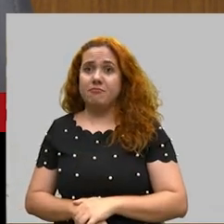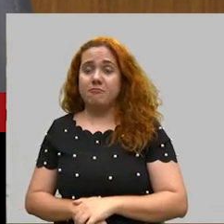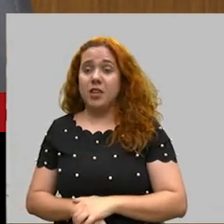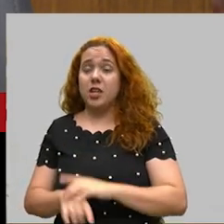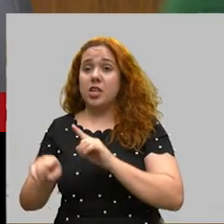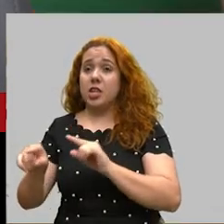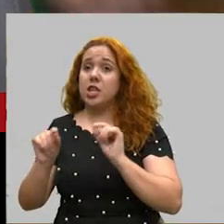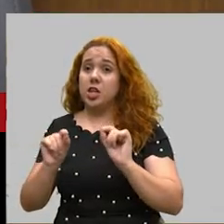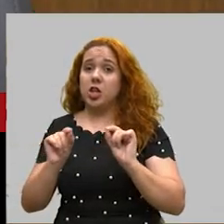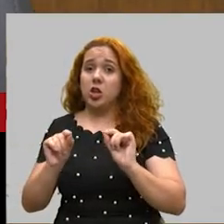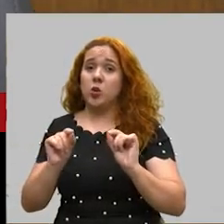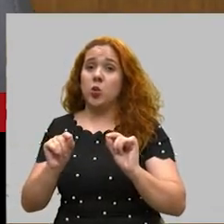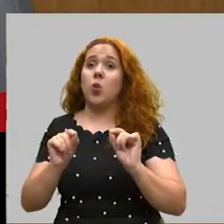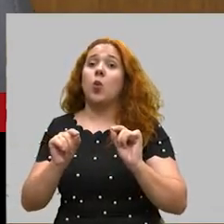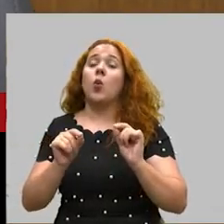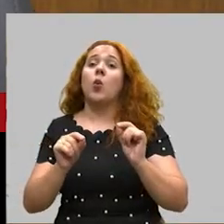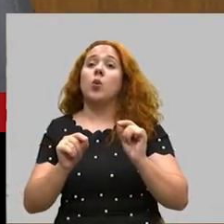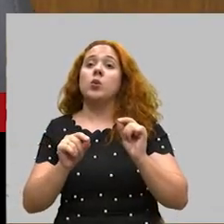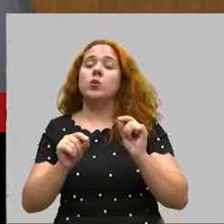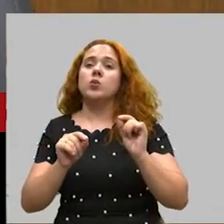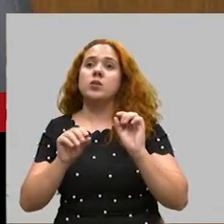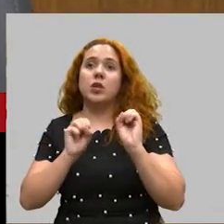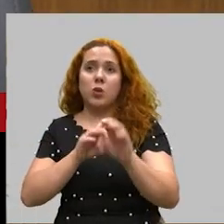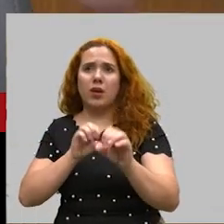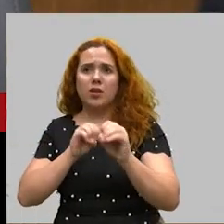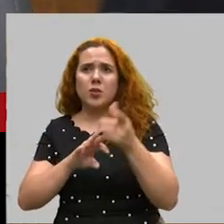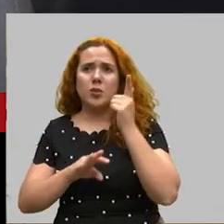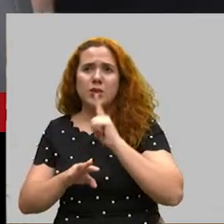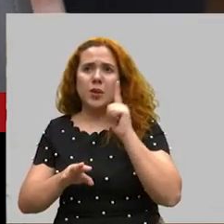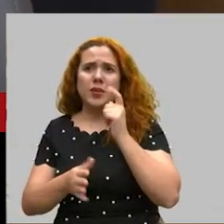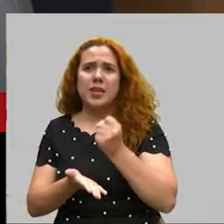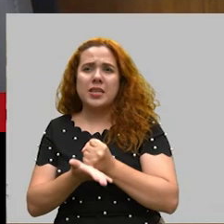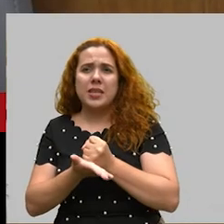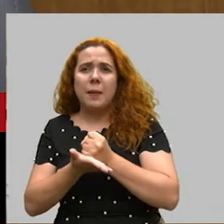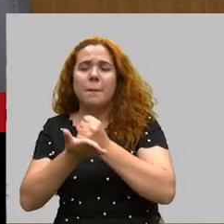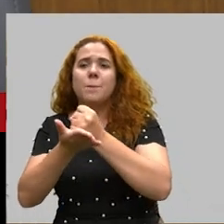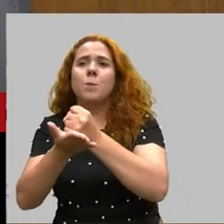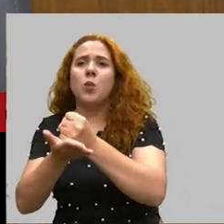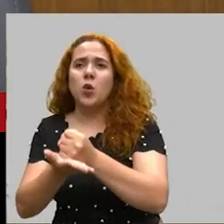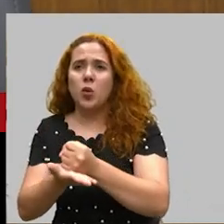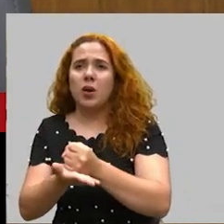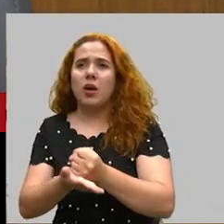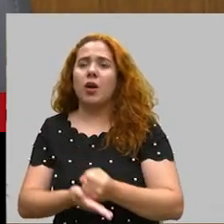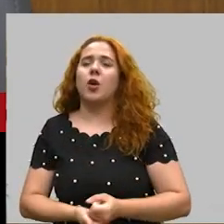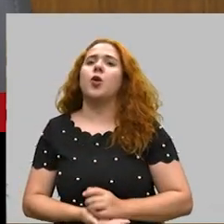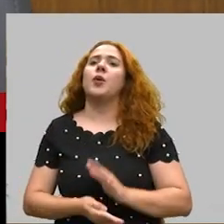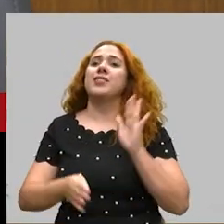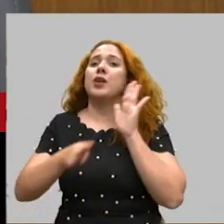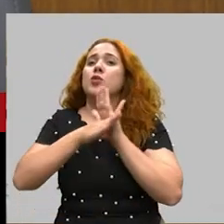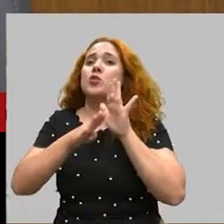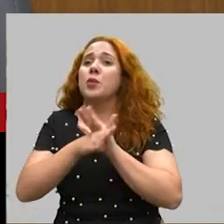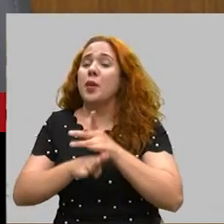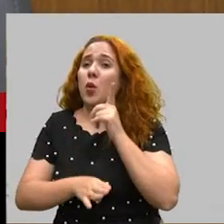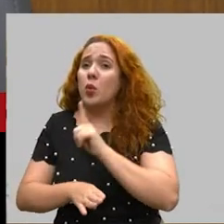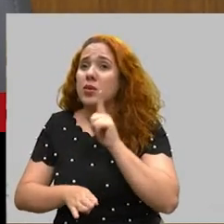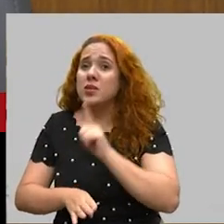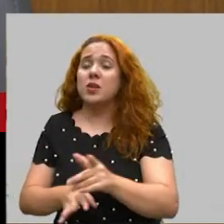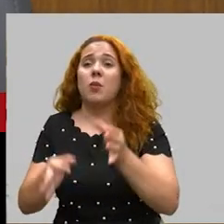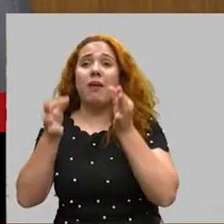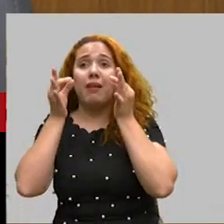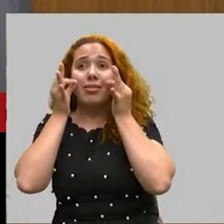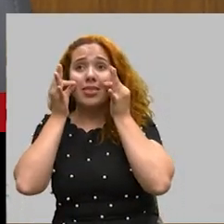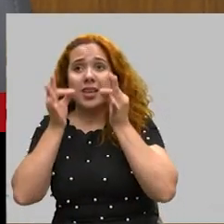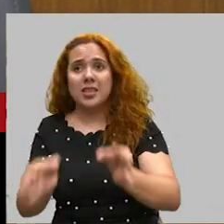tenham todo o suporte nas escolas do campo para fazer e acontecer com escuta ativa com as